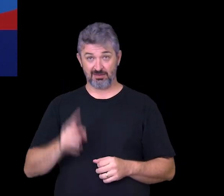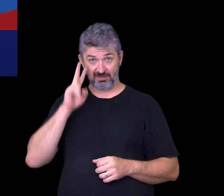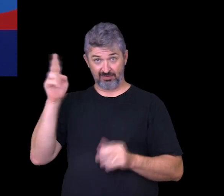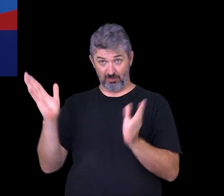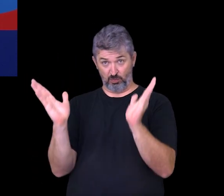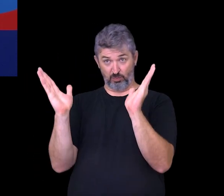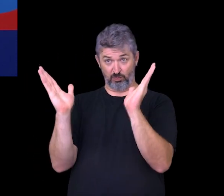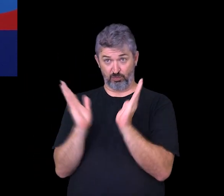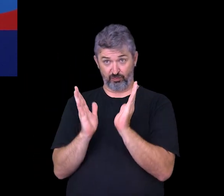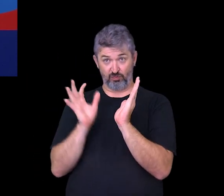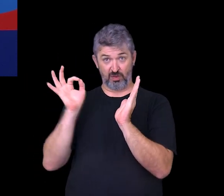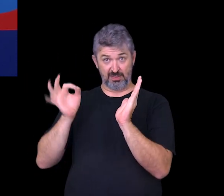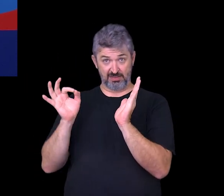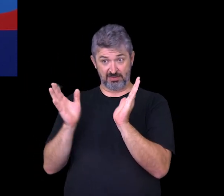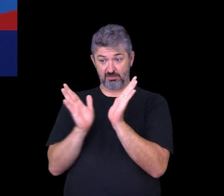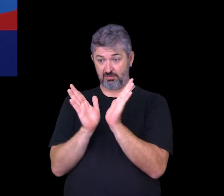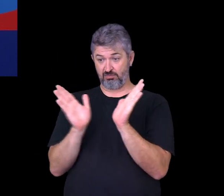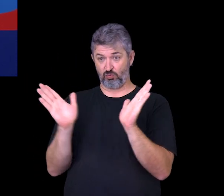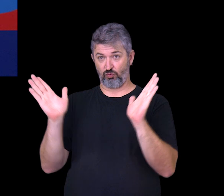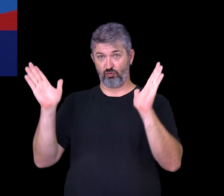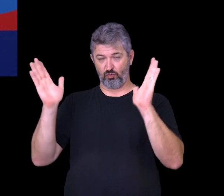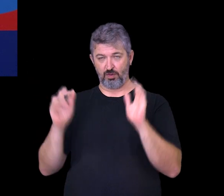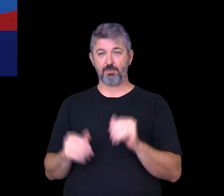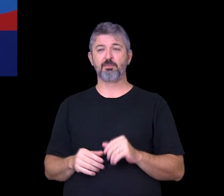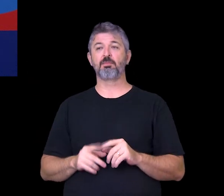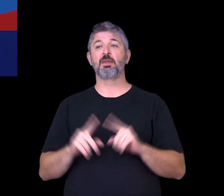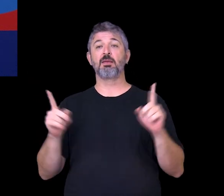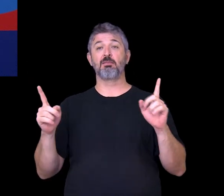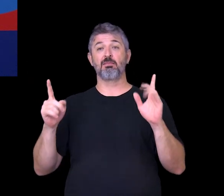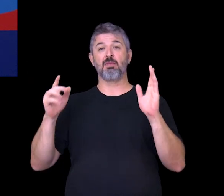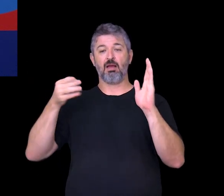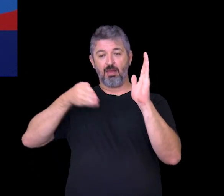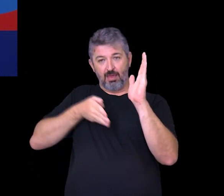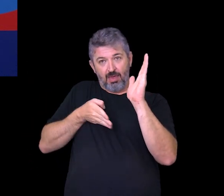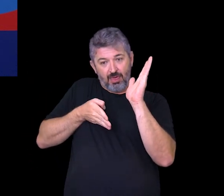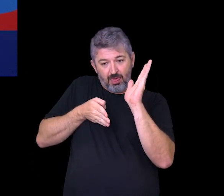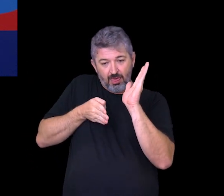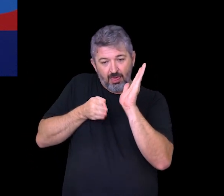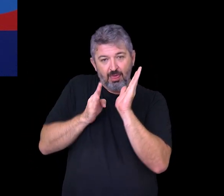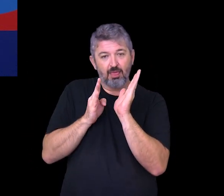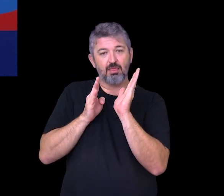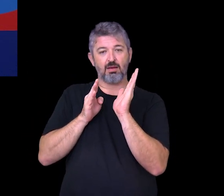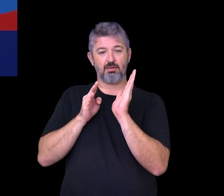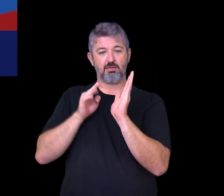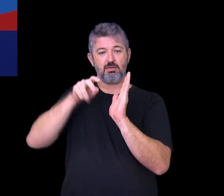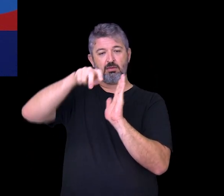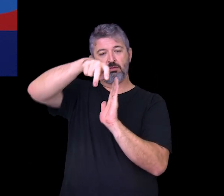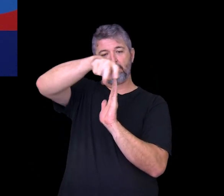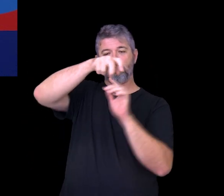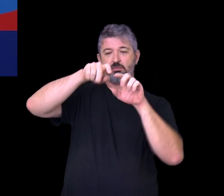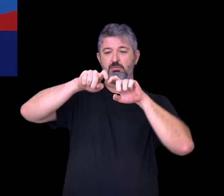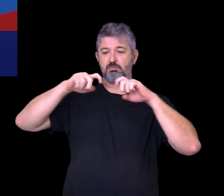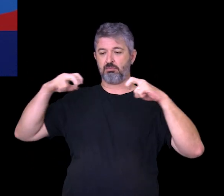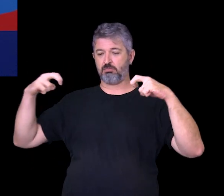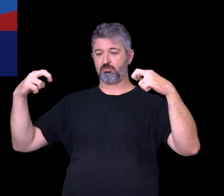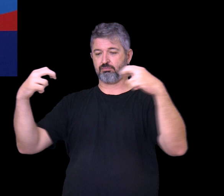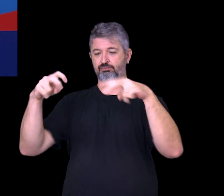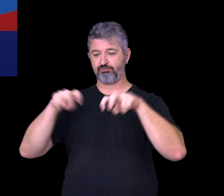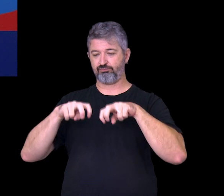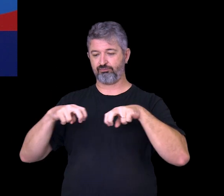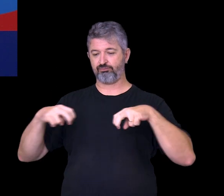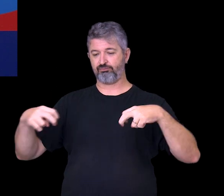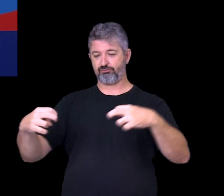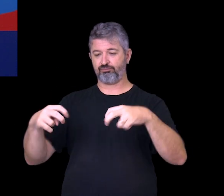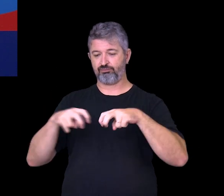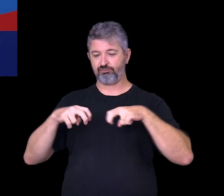duas, da parte externa. E a gente, quando entra, como é que é? Conta pra gente o que você conhece, o que você sabe.